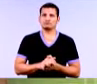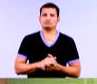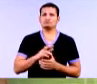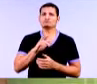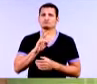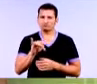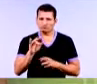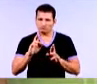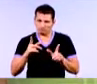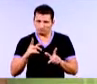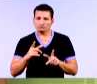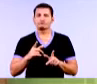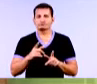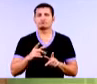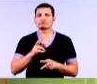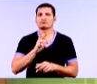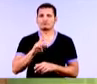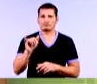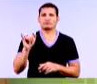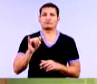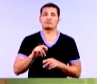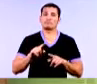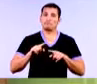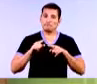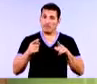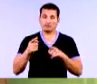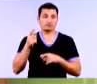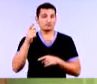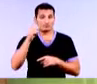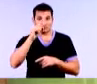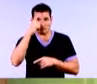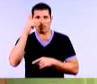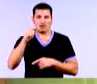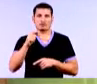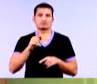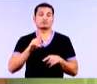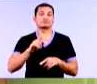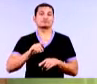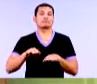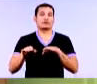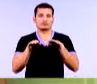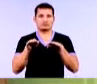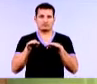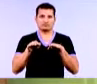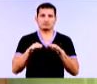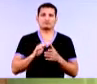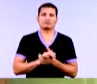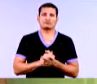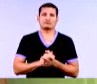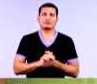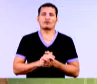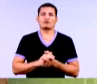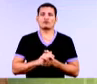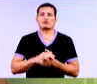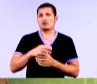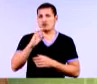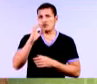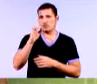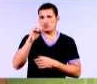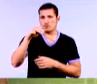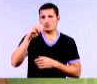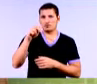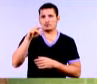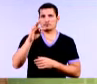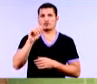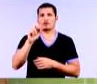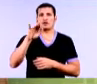Vai, mas a ideia é criar um padrão. Da mesma maneira que os comentários, vocês vão perceber que eu sempre vou